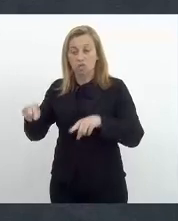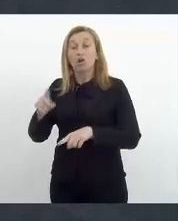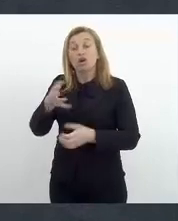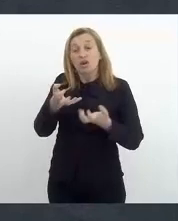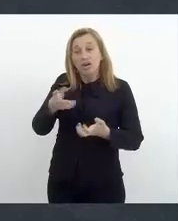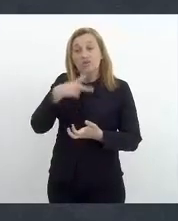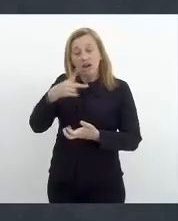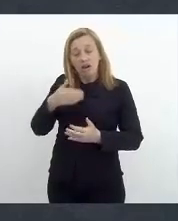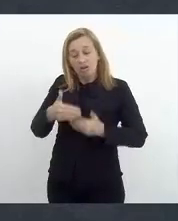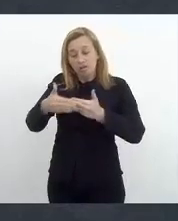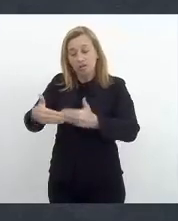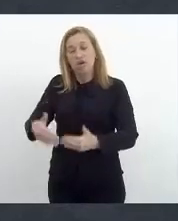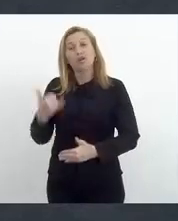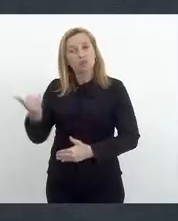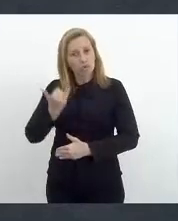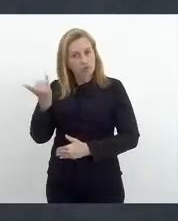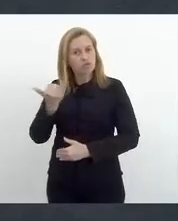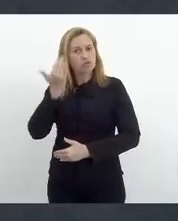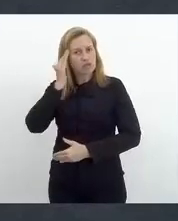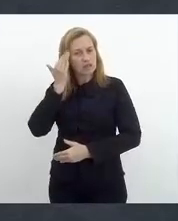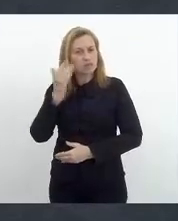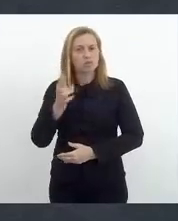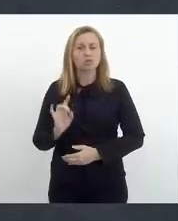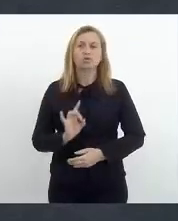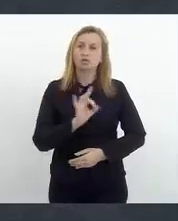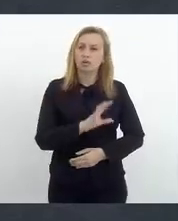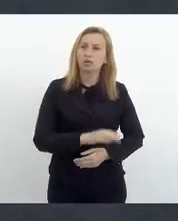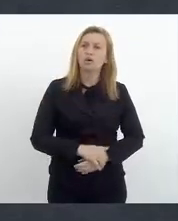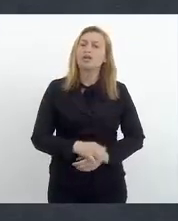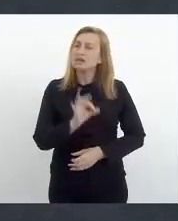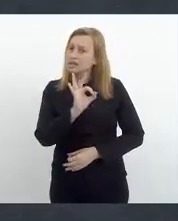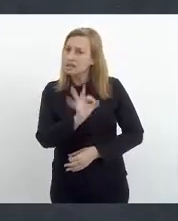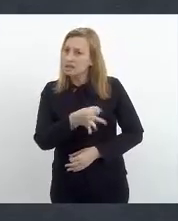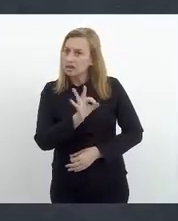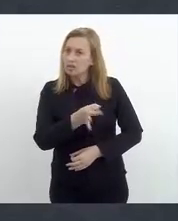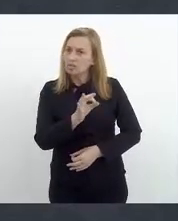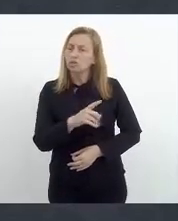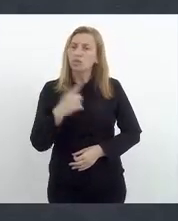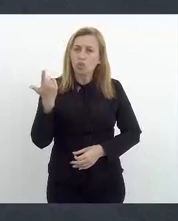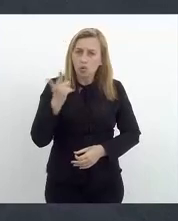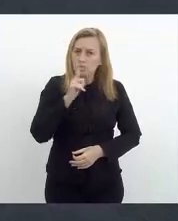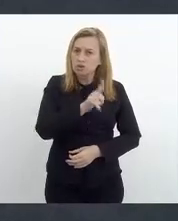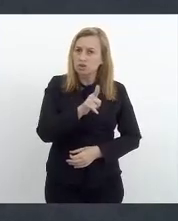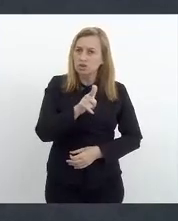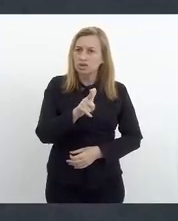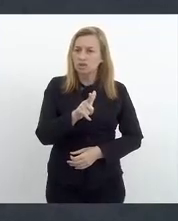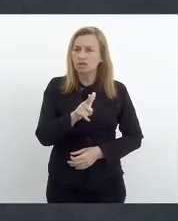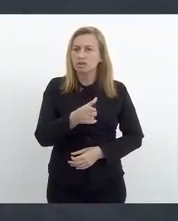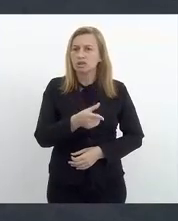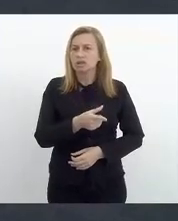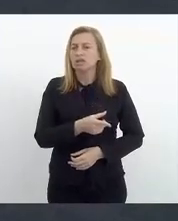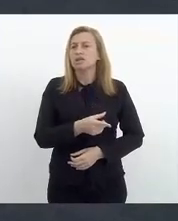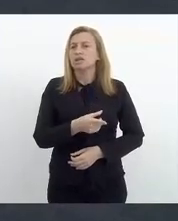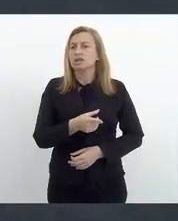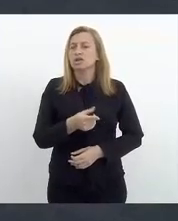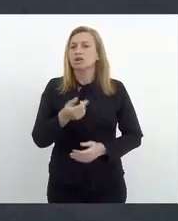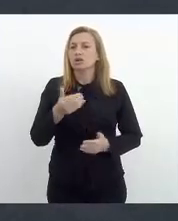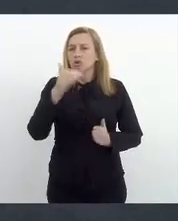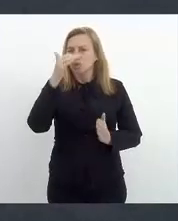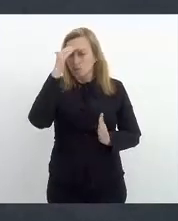que é importante a gente avançar para um entendimento em que de fato a gente consiga fazer sair do Papel